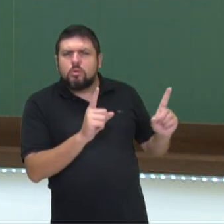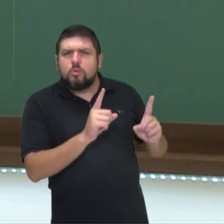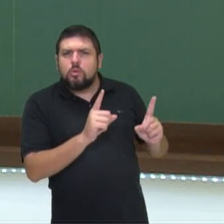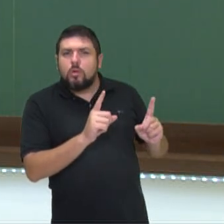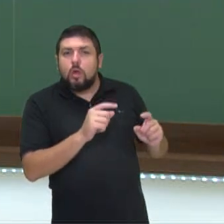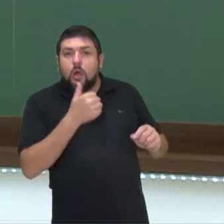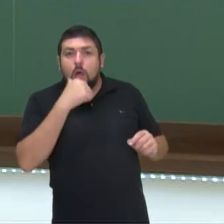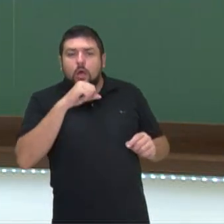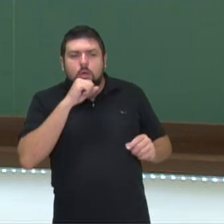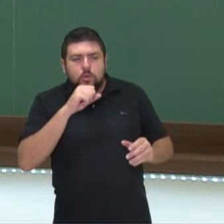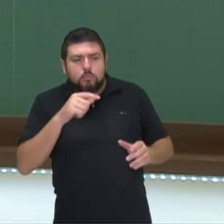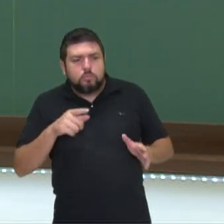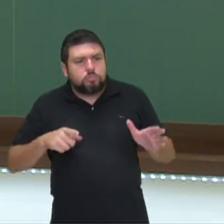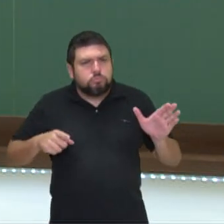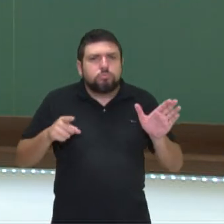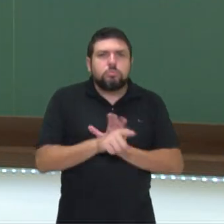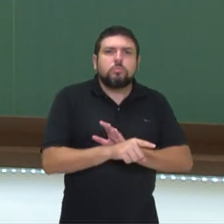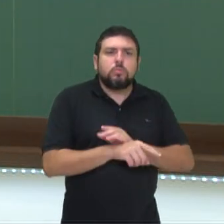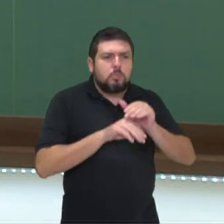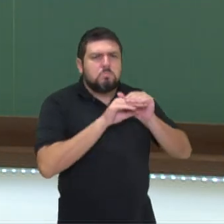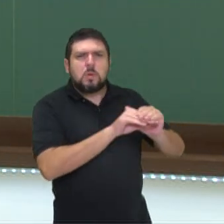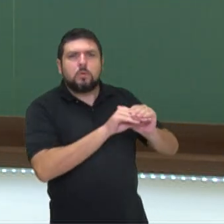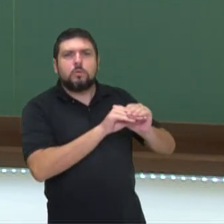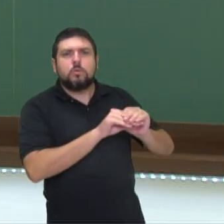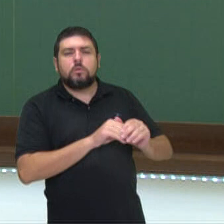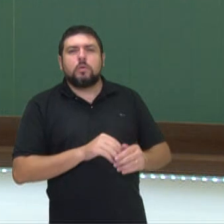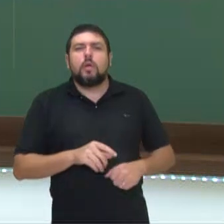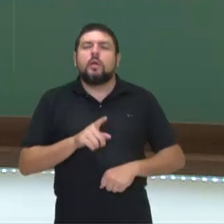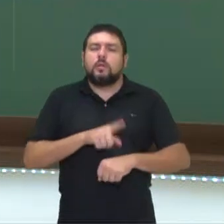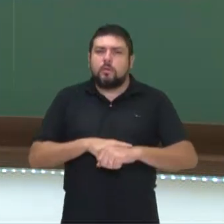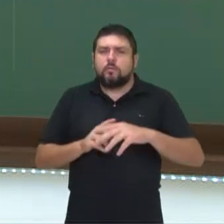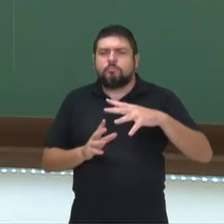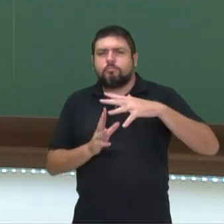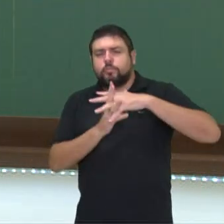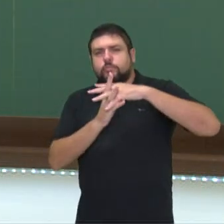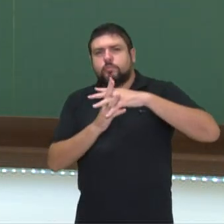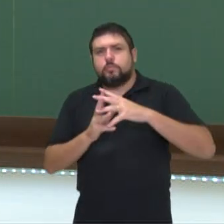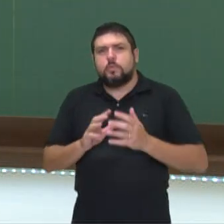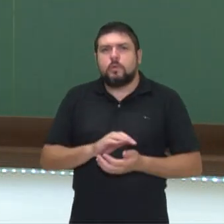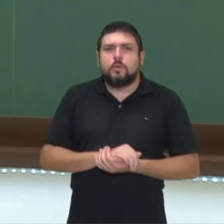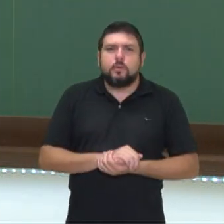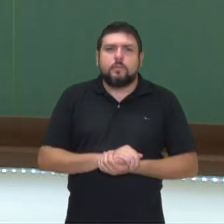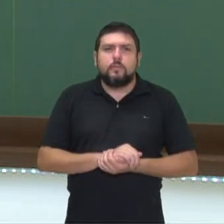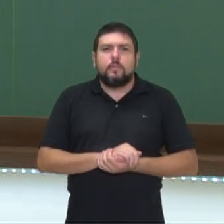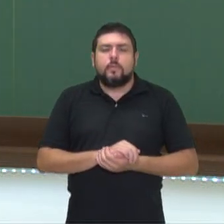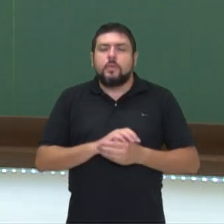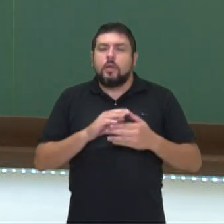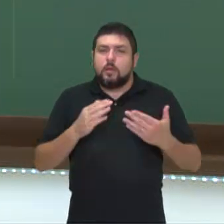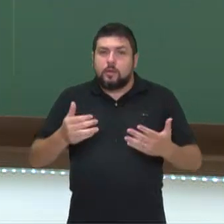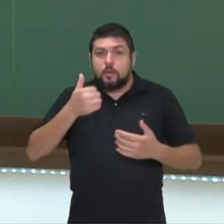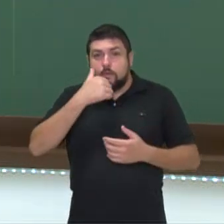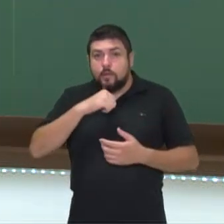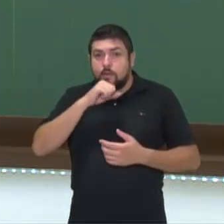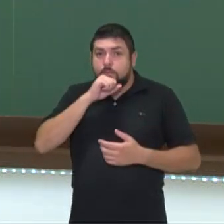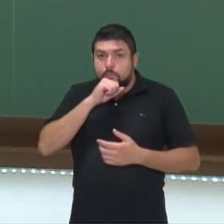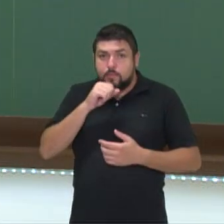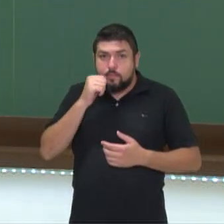é o momento que representa o clímax deste conto. Então a mãe da menina que tinha o